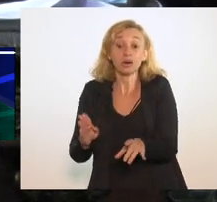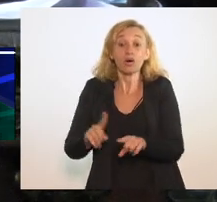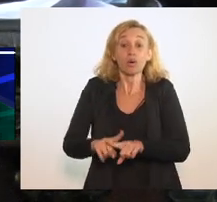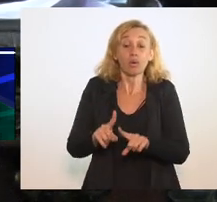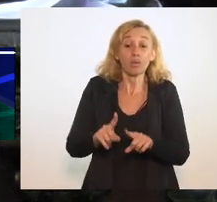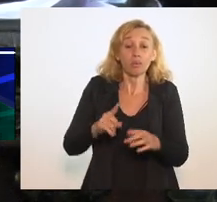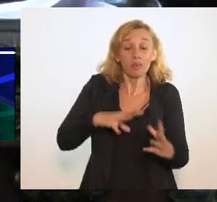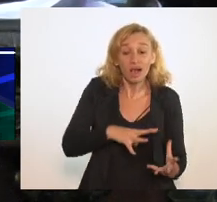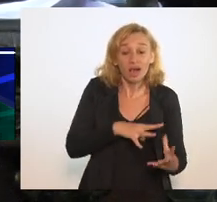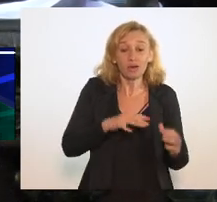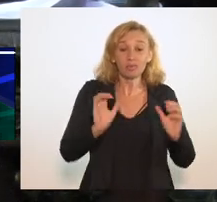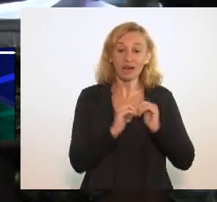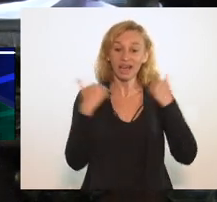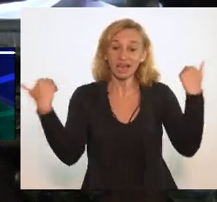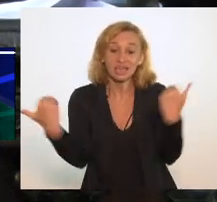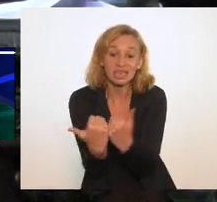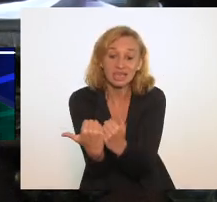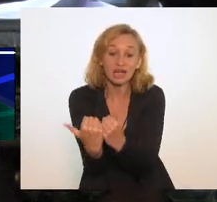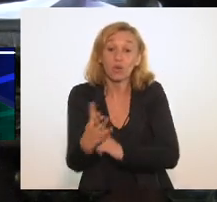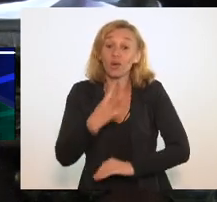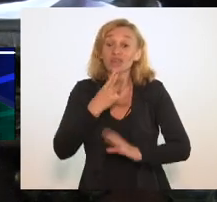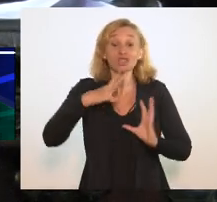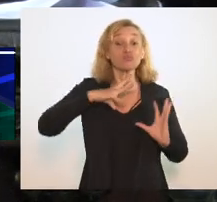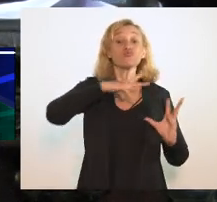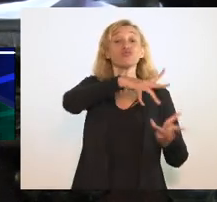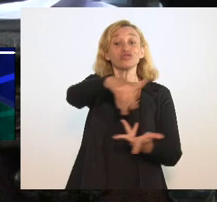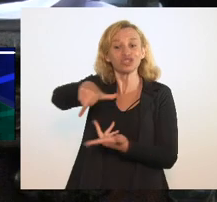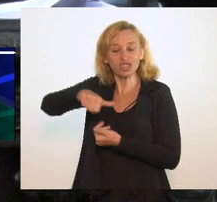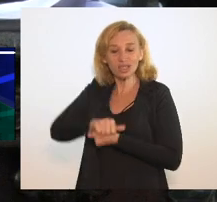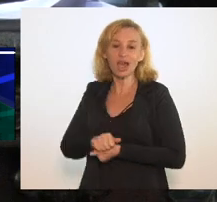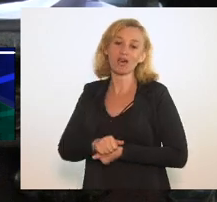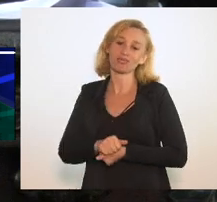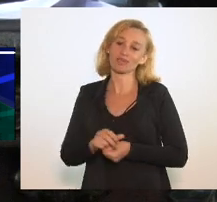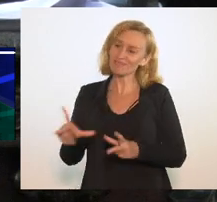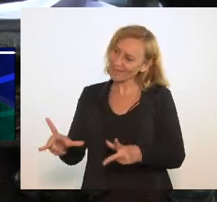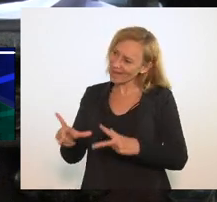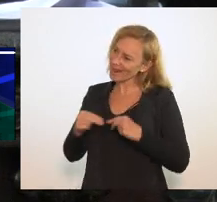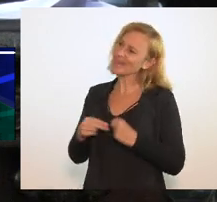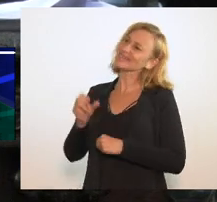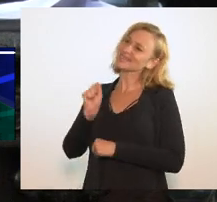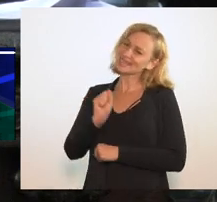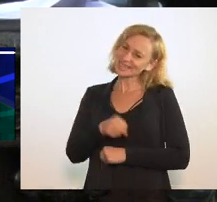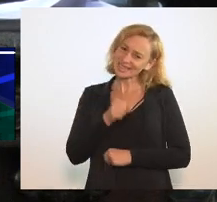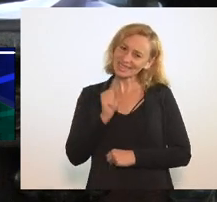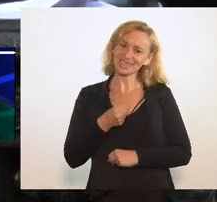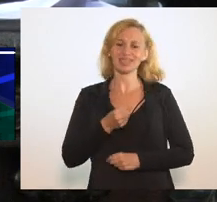o templo do futebol mundial. E como tal, merece,